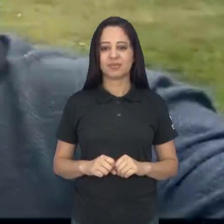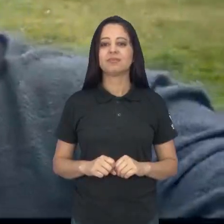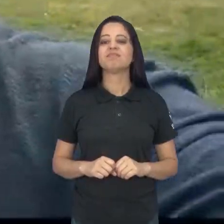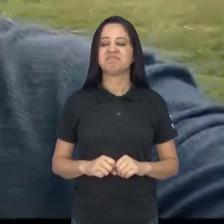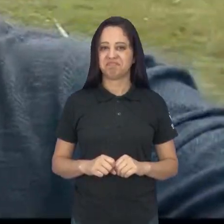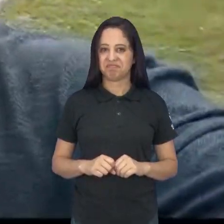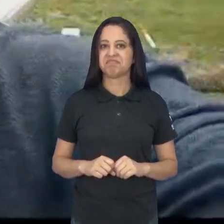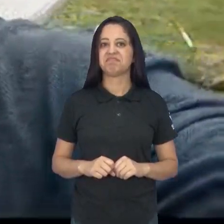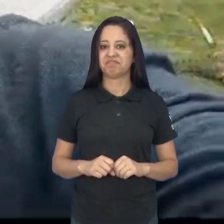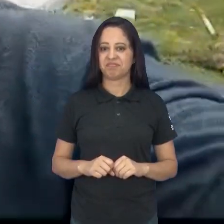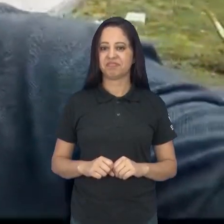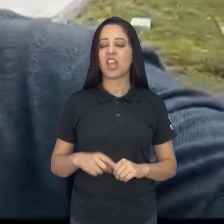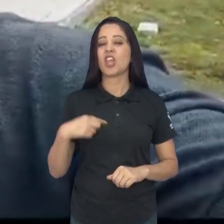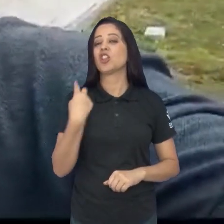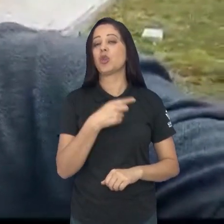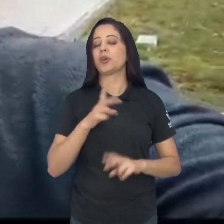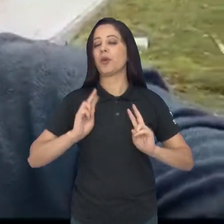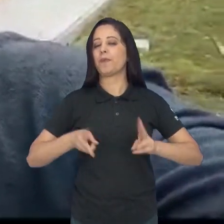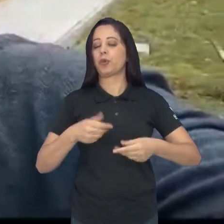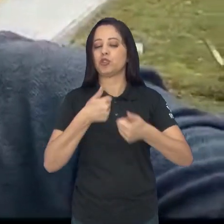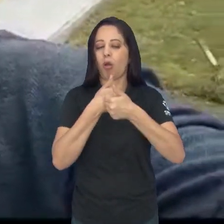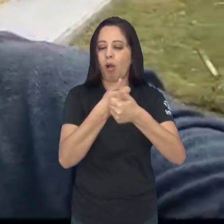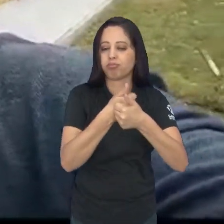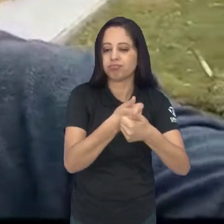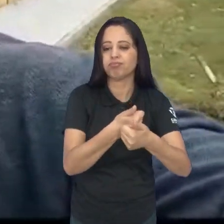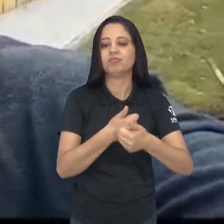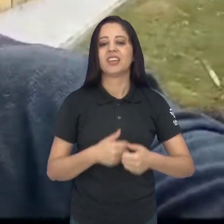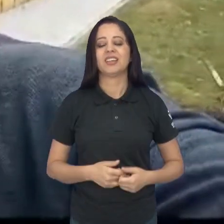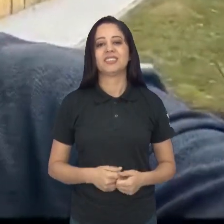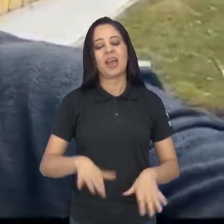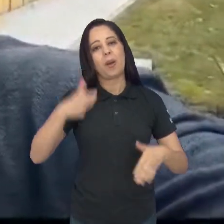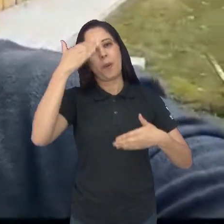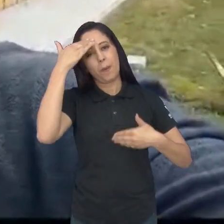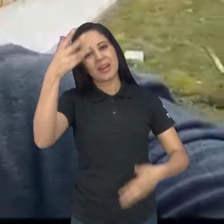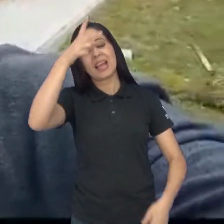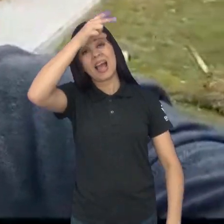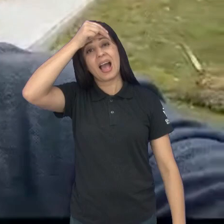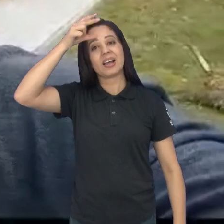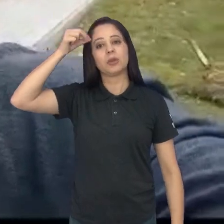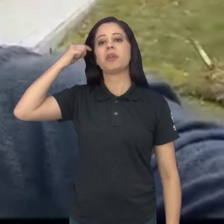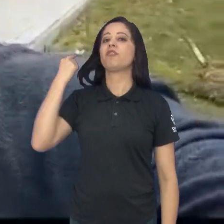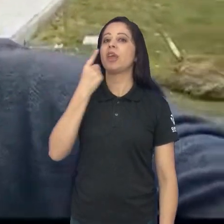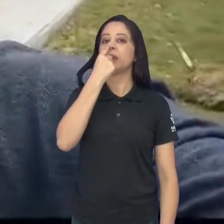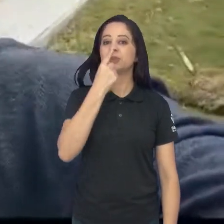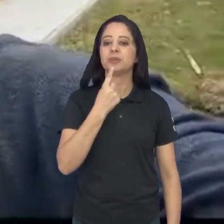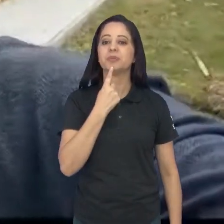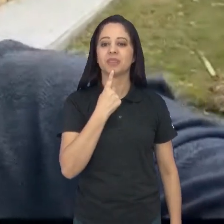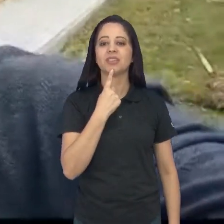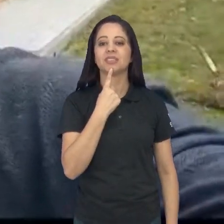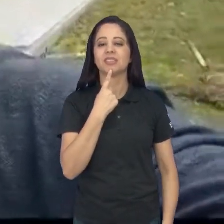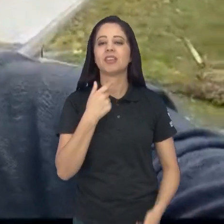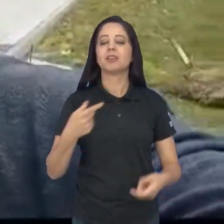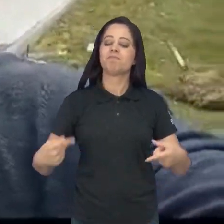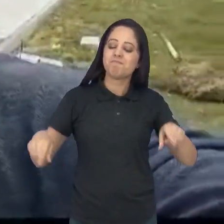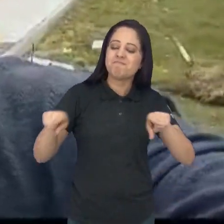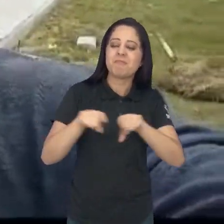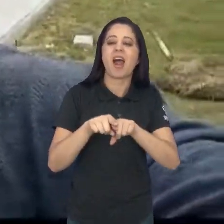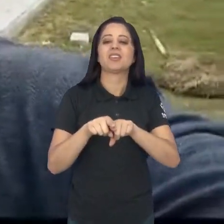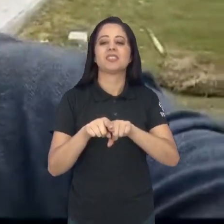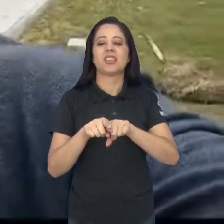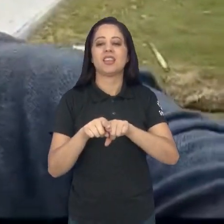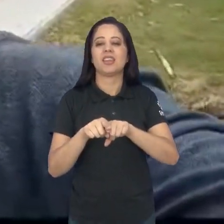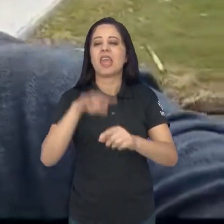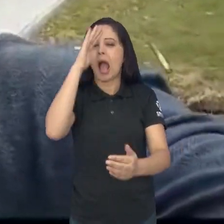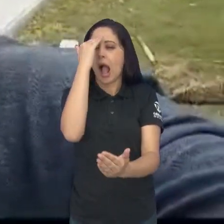hein? E nós vamos continuar acompanhando de perto. Quero aqui agradecer o prefeito Anderson Farias pela parceria, por acreditar no